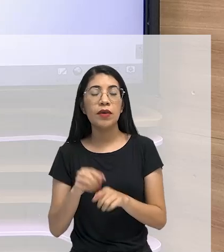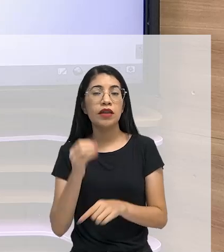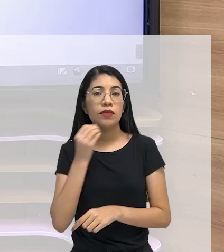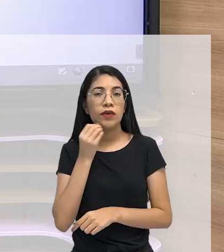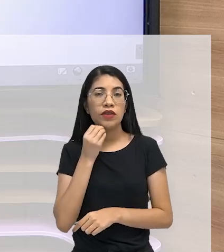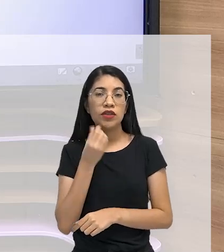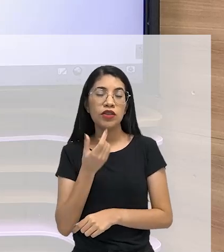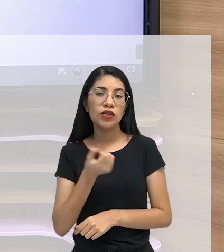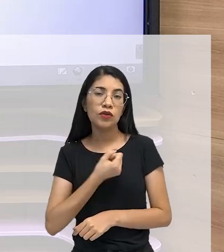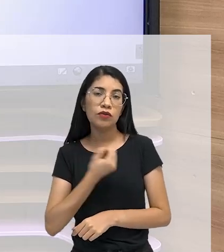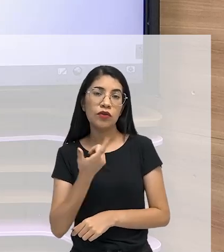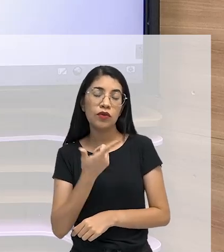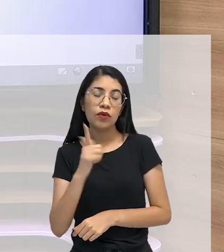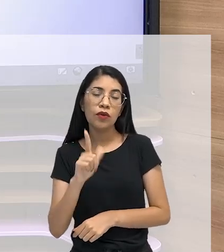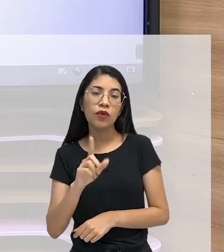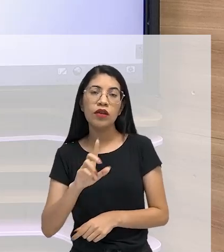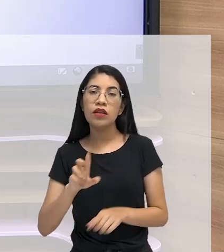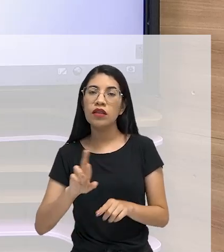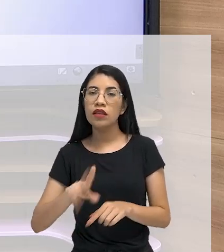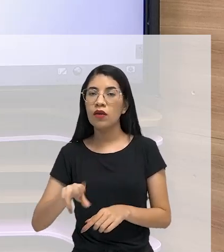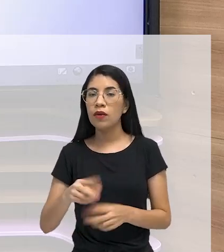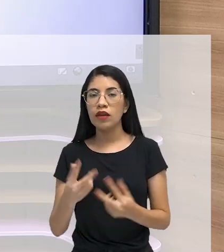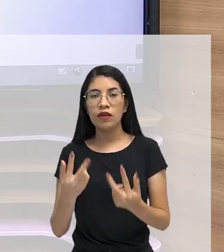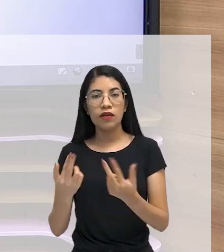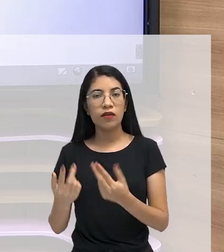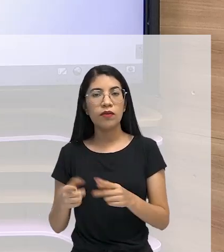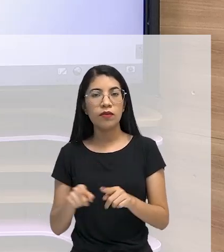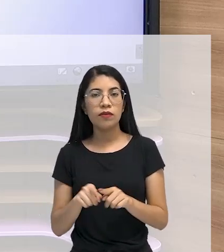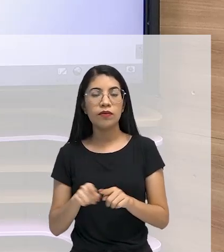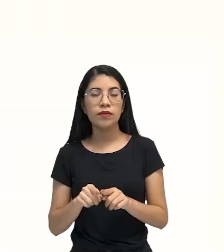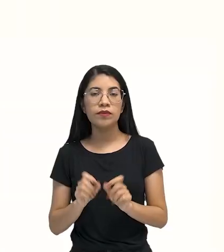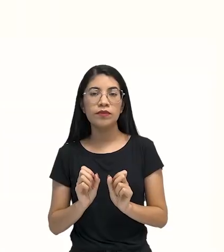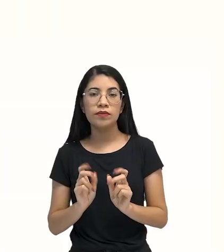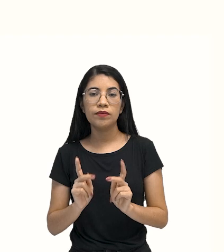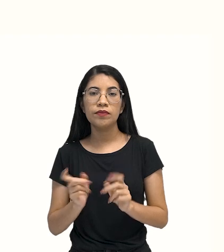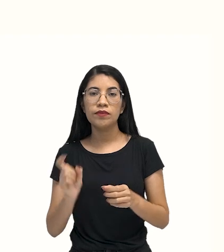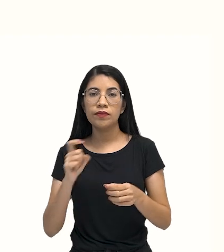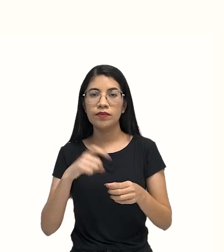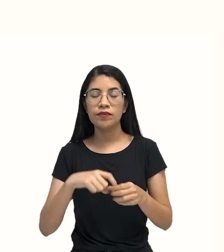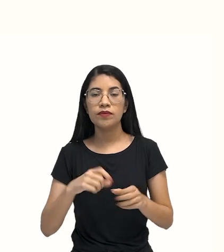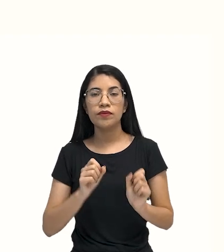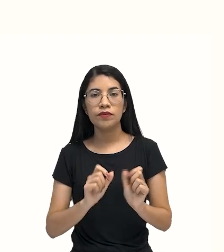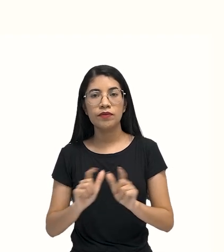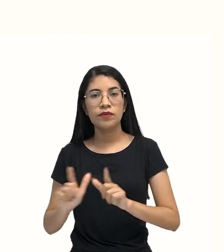um outro número também não será a mesma, tá bom? Vamos voltar lá.